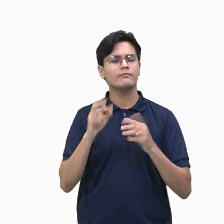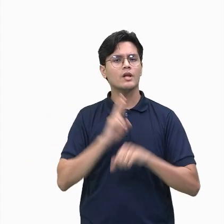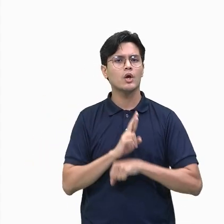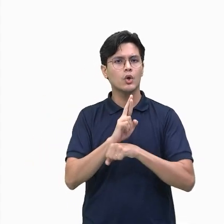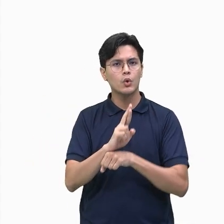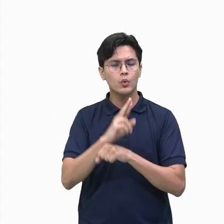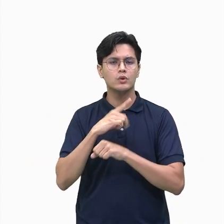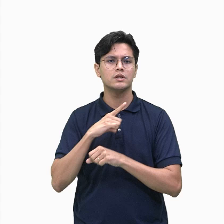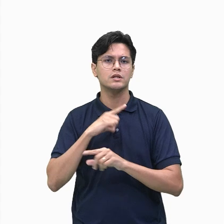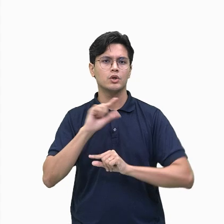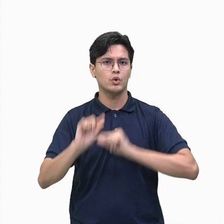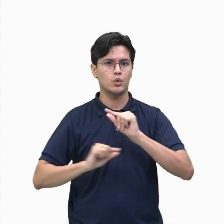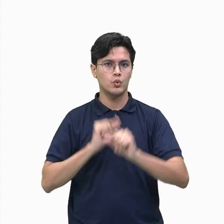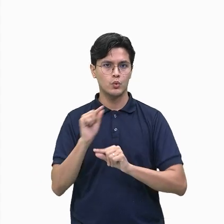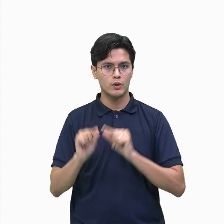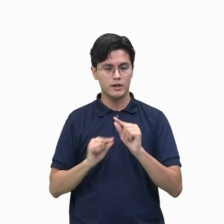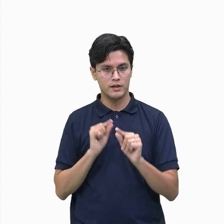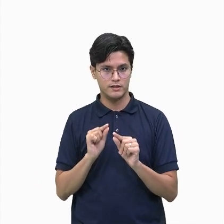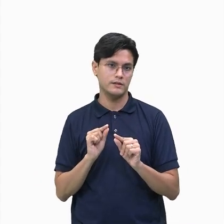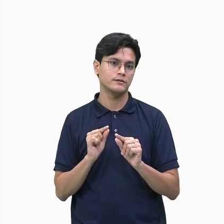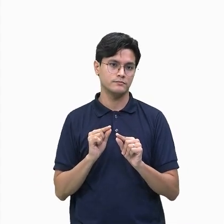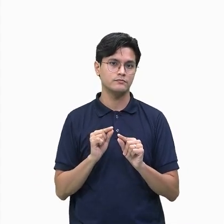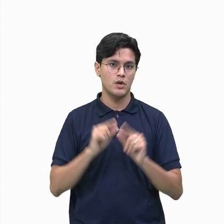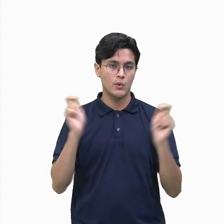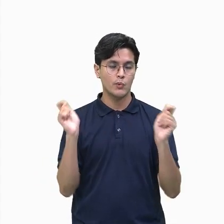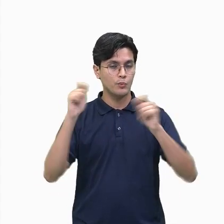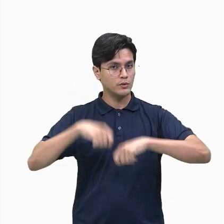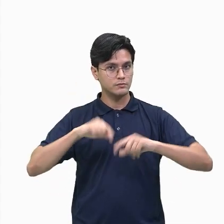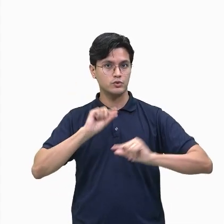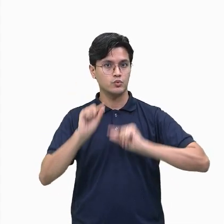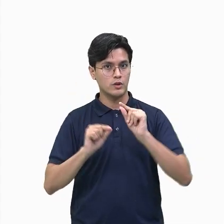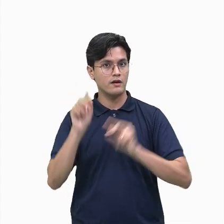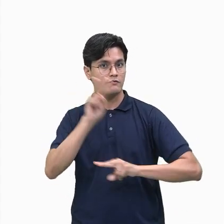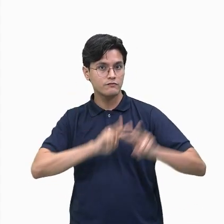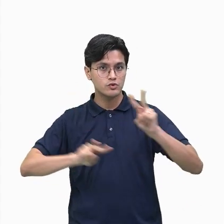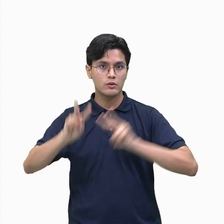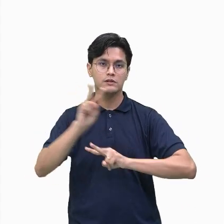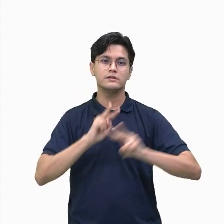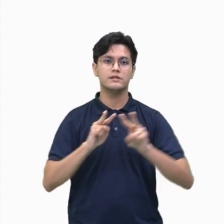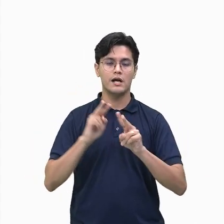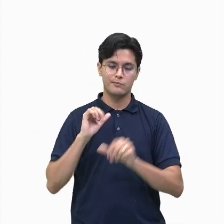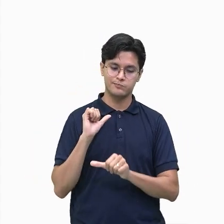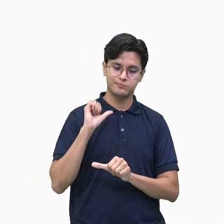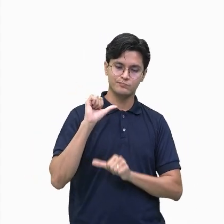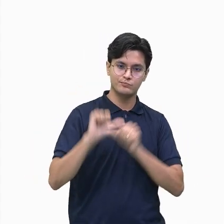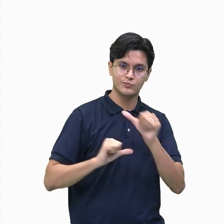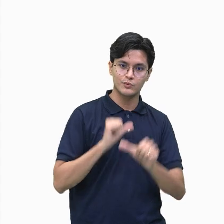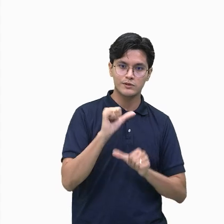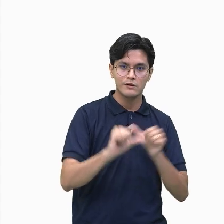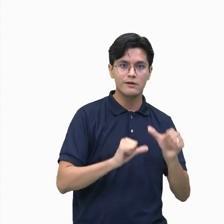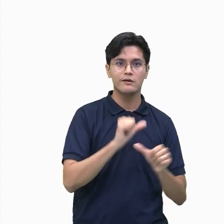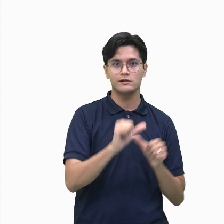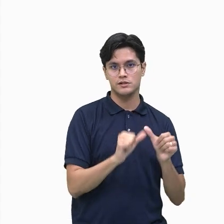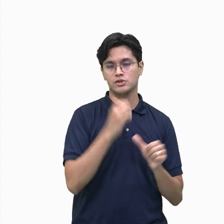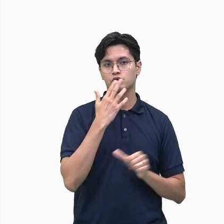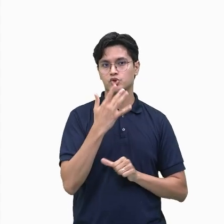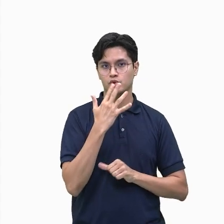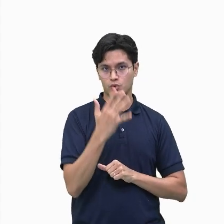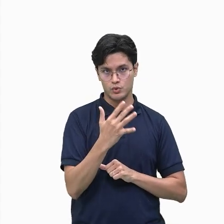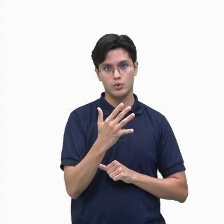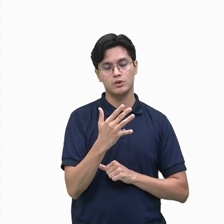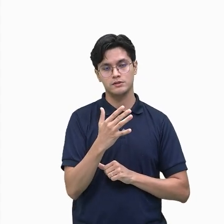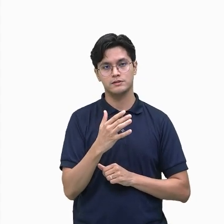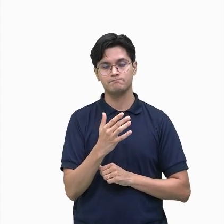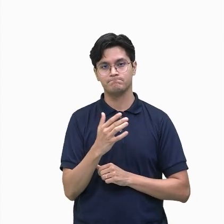maneira linear ou gradual, permitindo visualizar as transições suaves entre tons e adjacentes. Eu trouxe